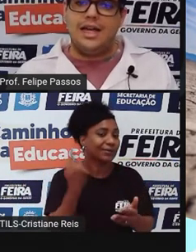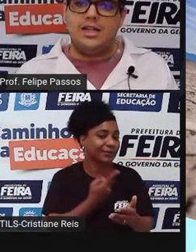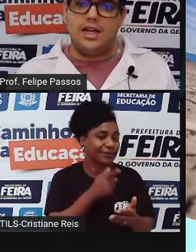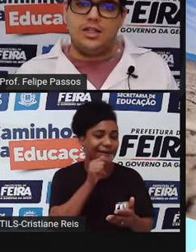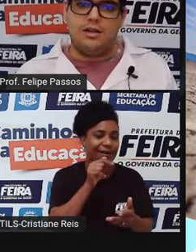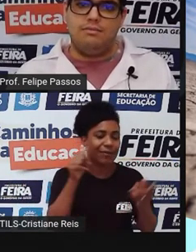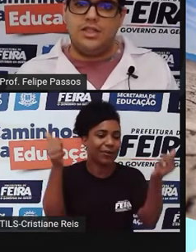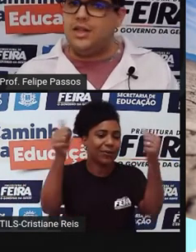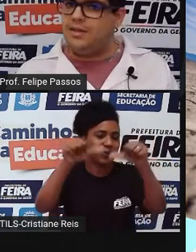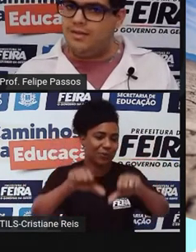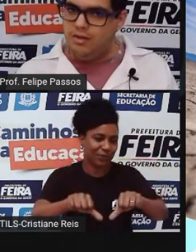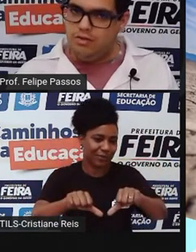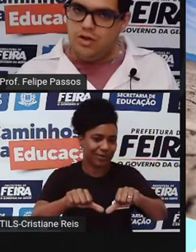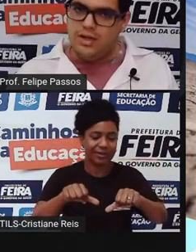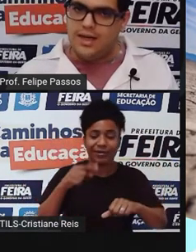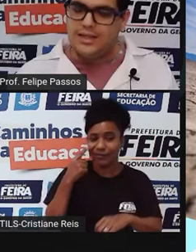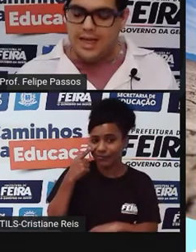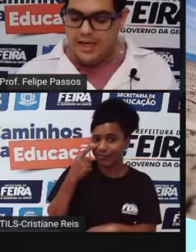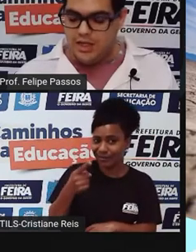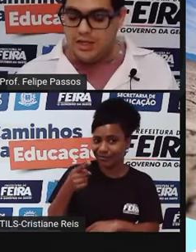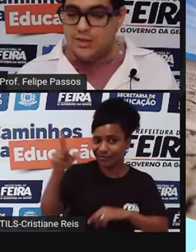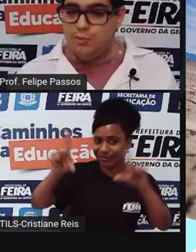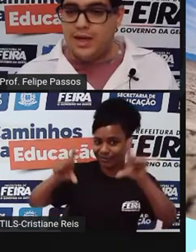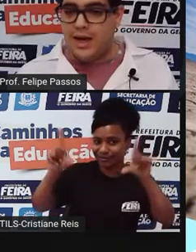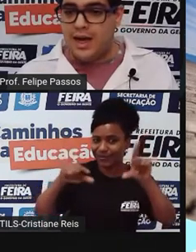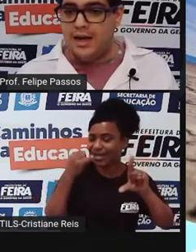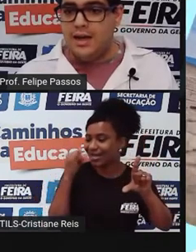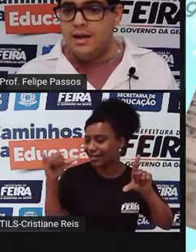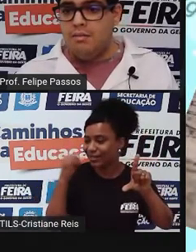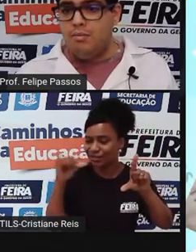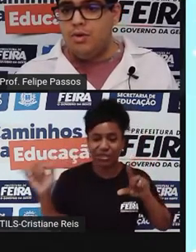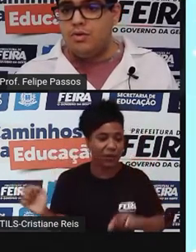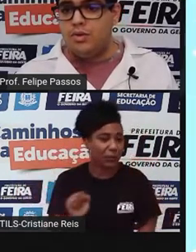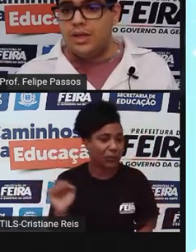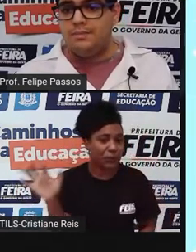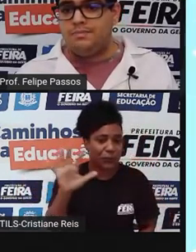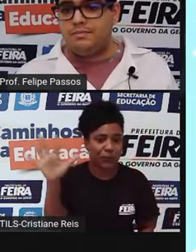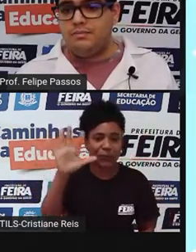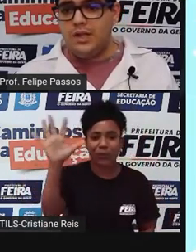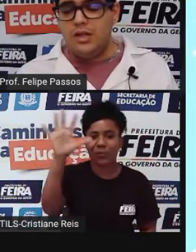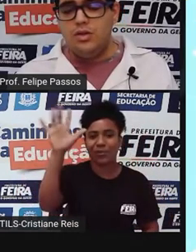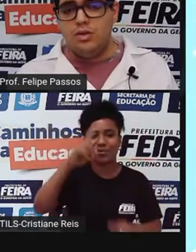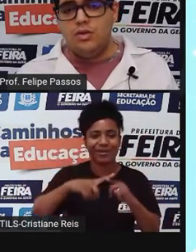crise energética. Vocês devem estar vendo nos jornais. A energia está super cara por conta